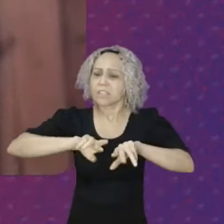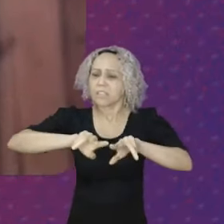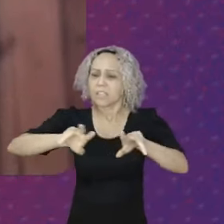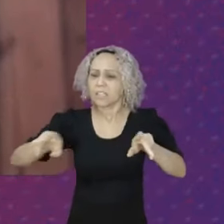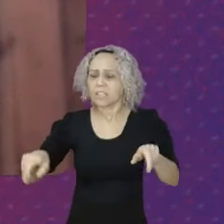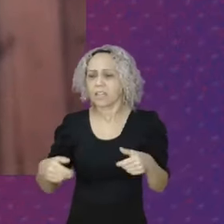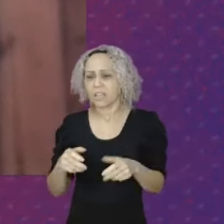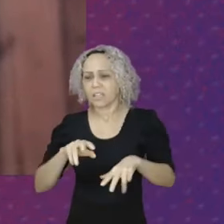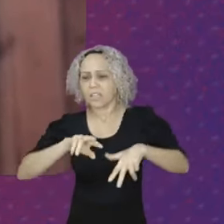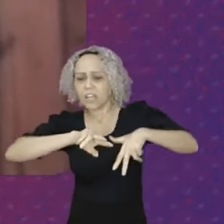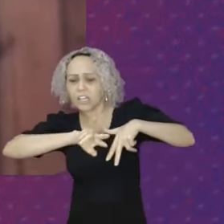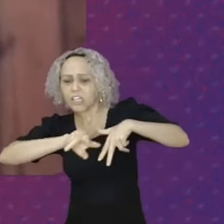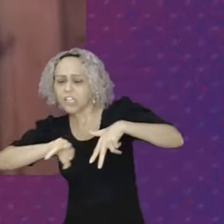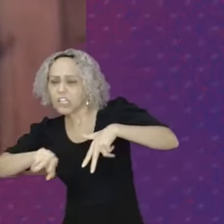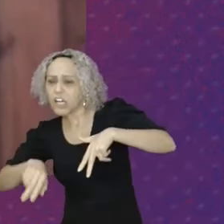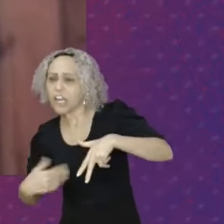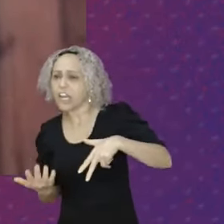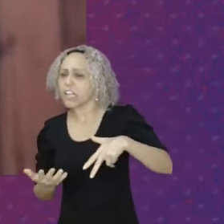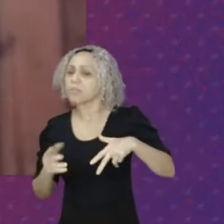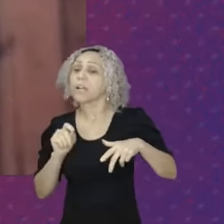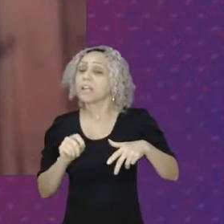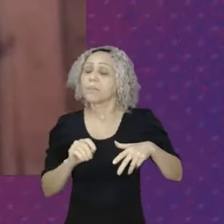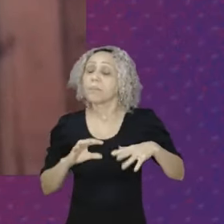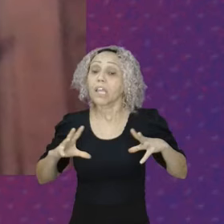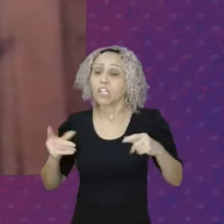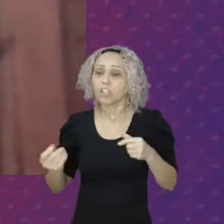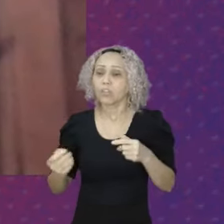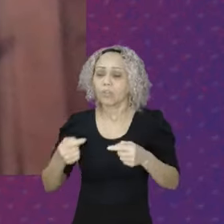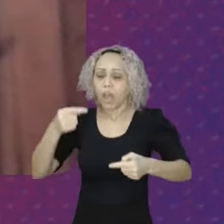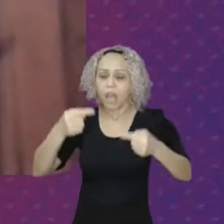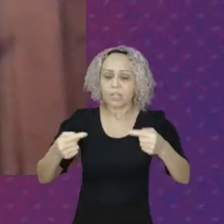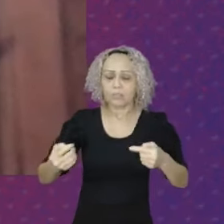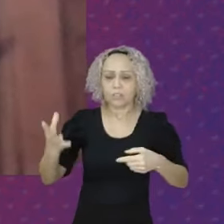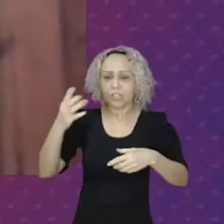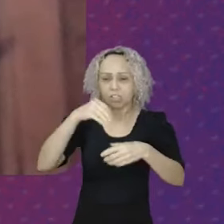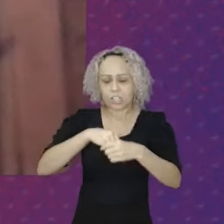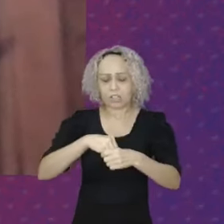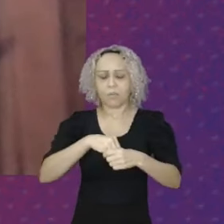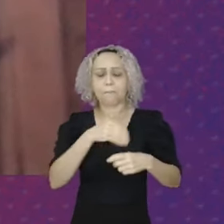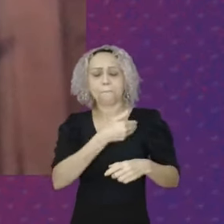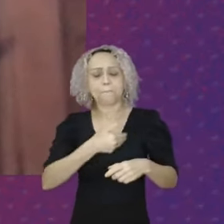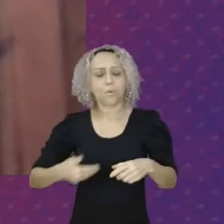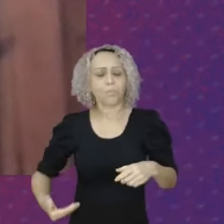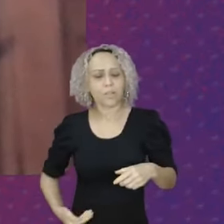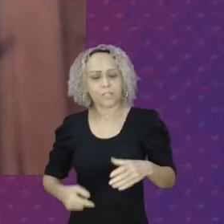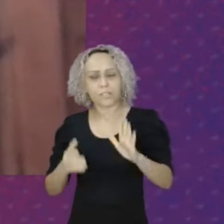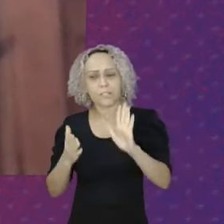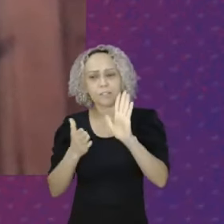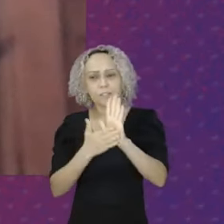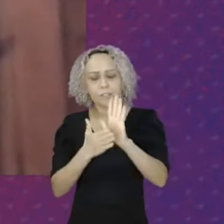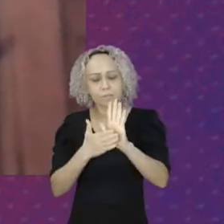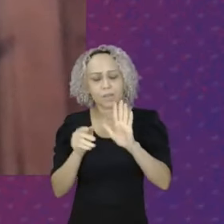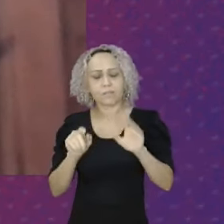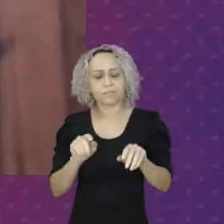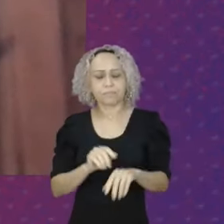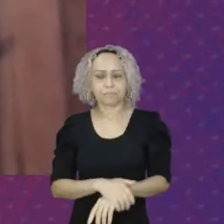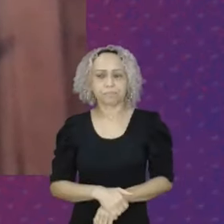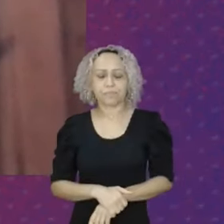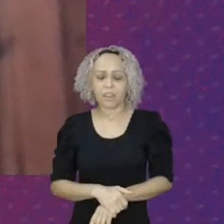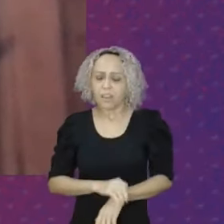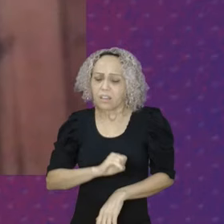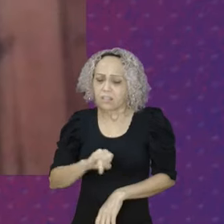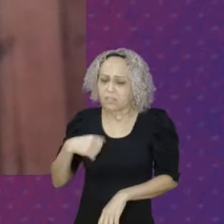subsidiar todas essas políticas públicas que eu ando reivindicando Nessa fala se a gente não souber com quem a gente